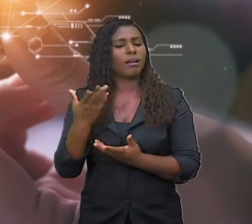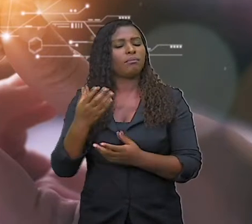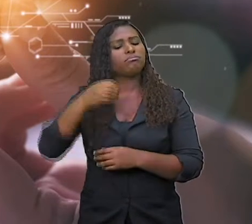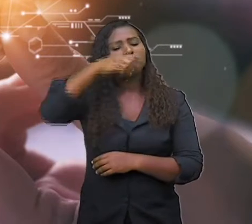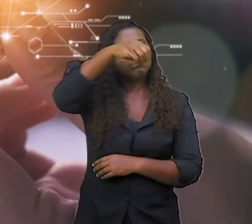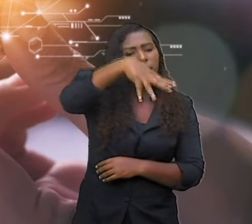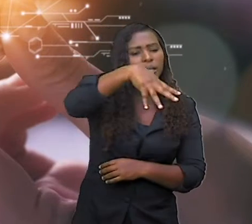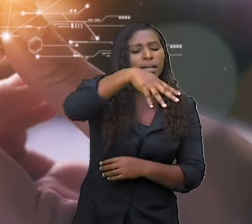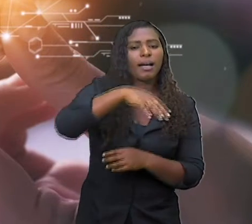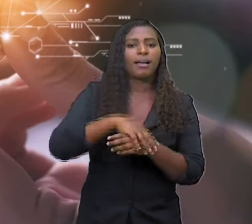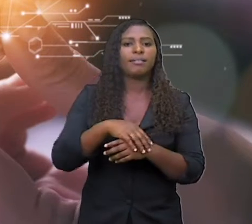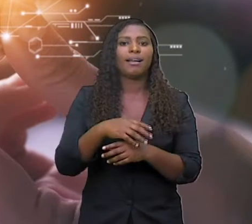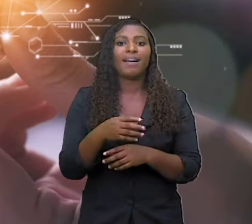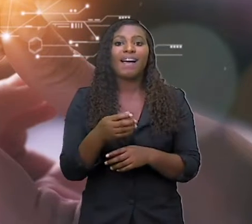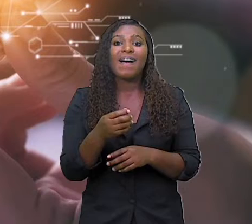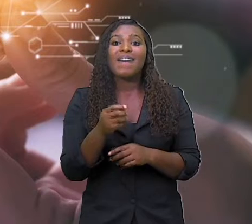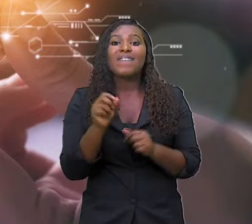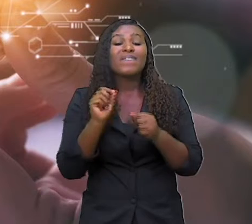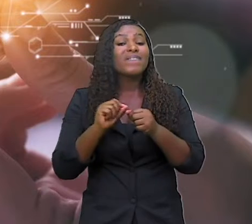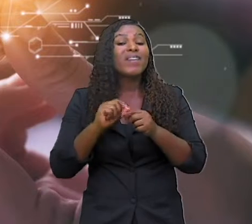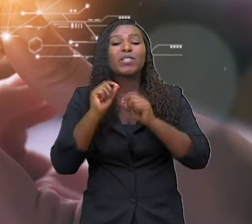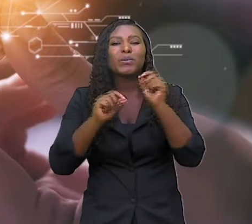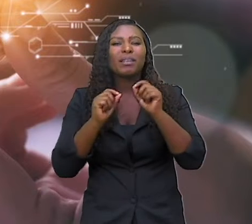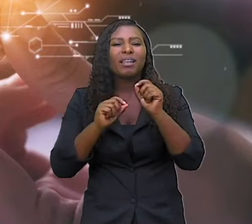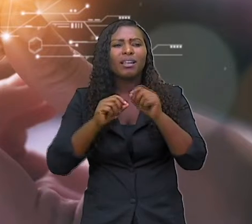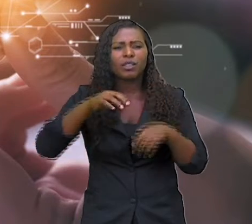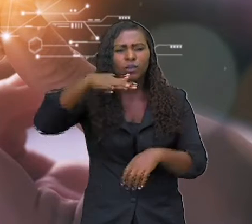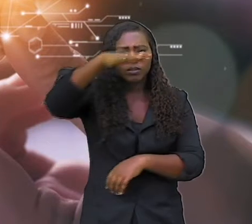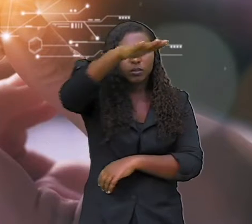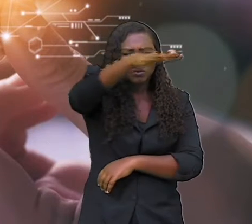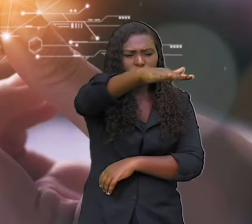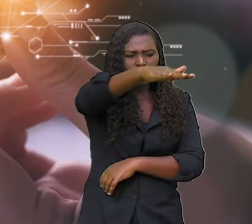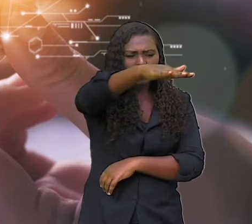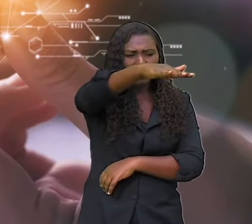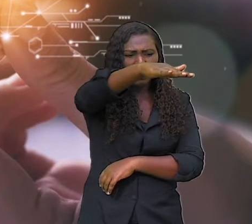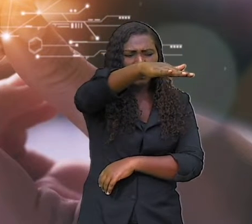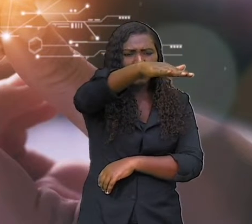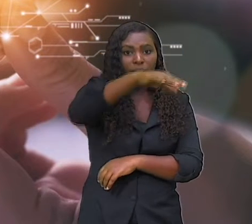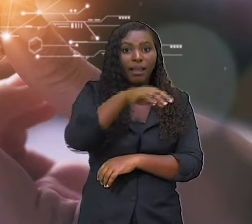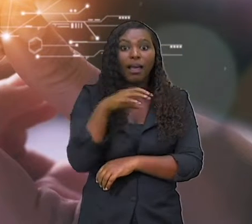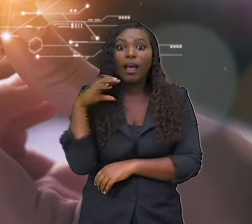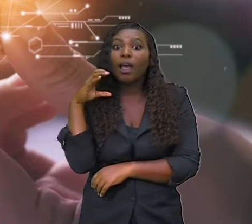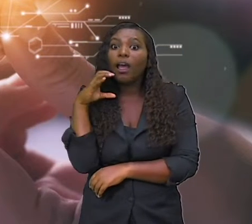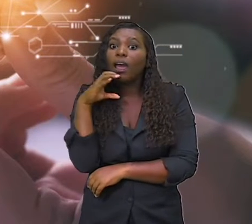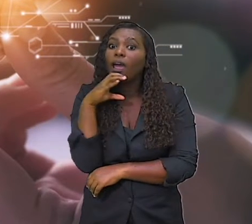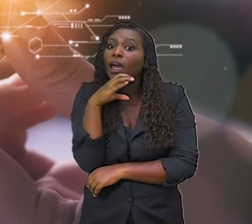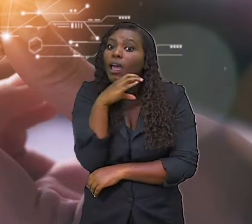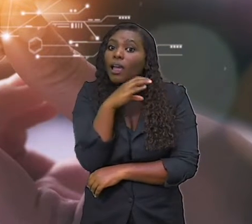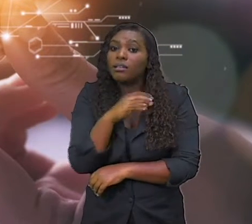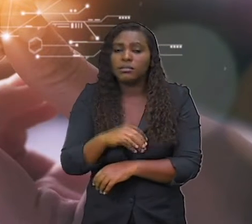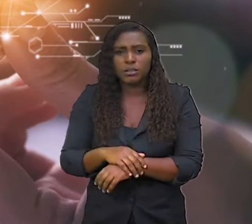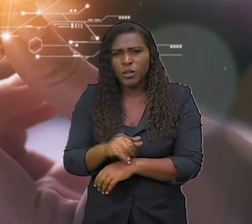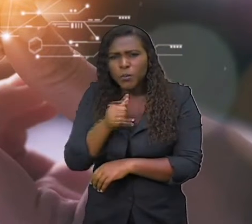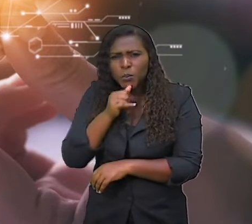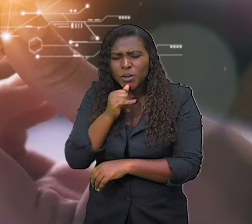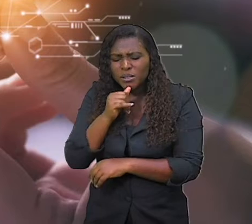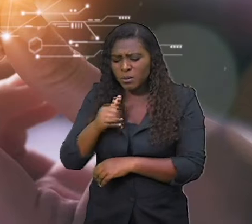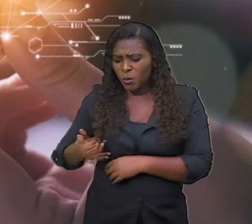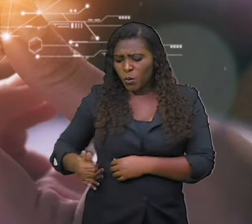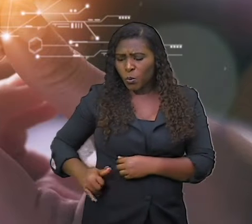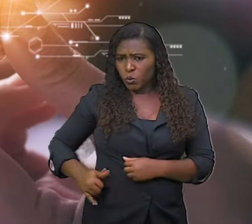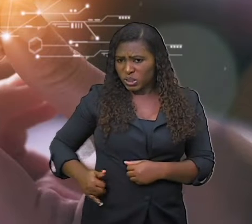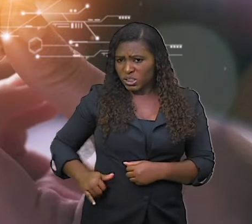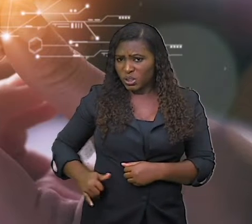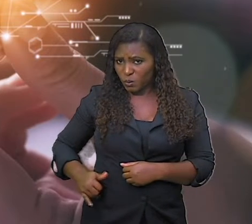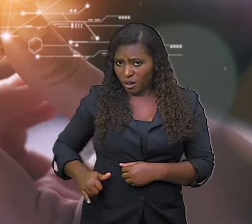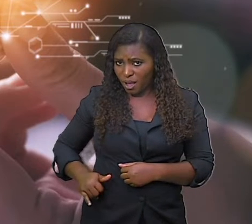sobreaquecer. Pensar um pouquinho aqui comigo. Quando a gente deixa o nosso celular carregando, por isso a gente não pode colocar o celular na nossa